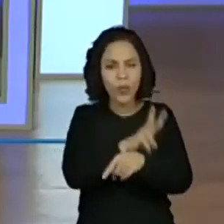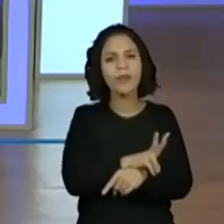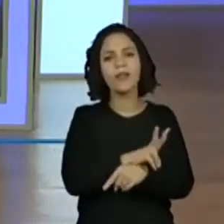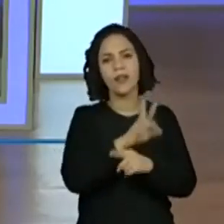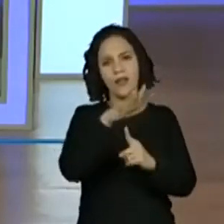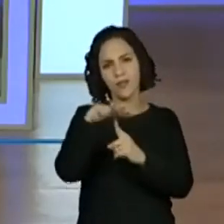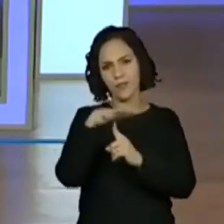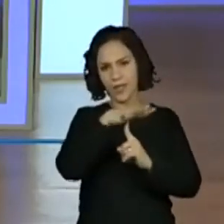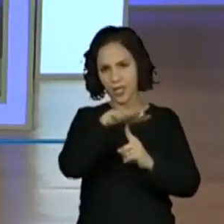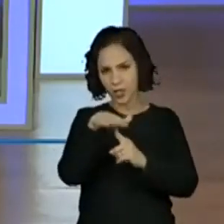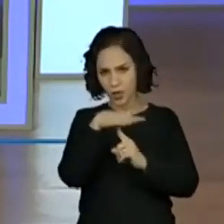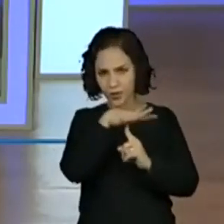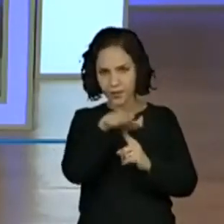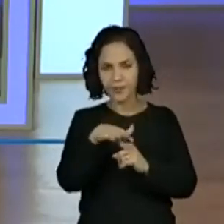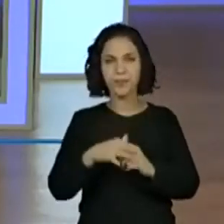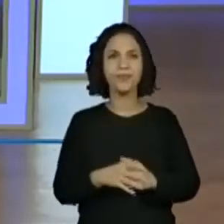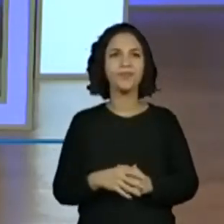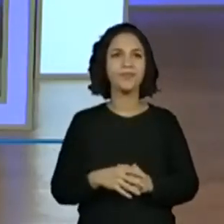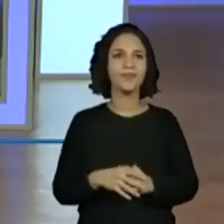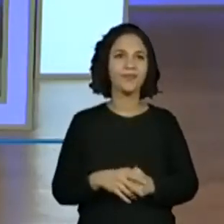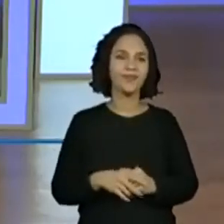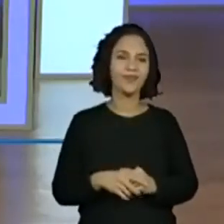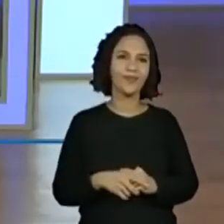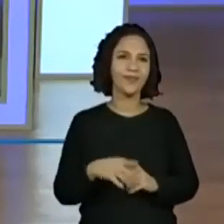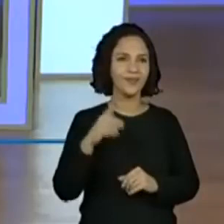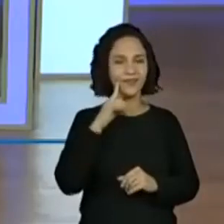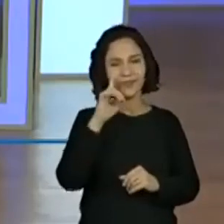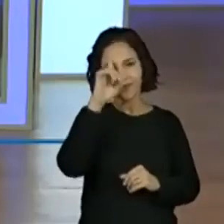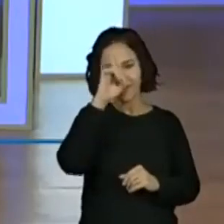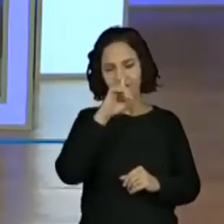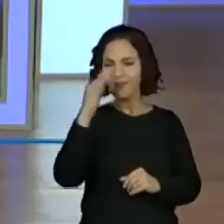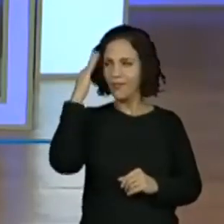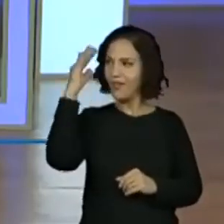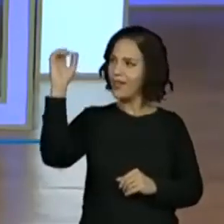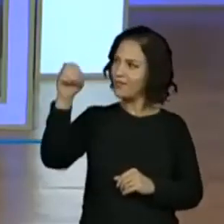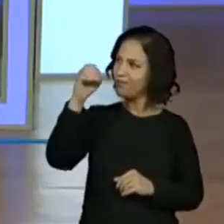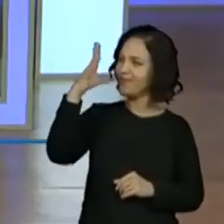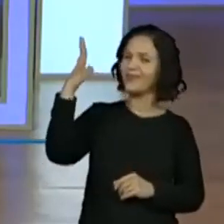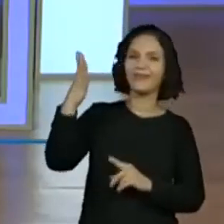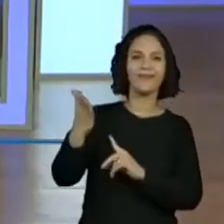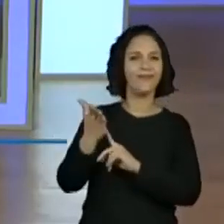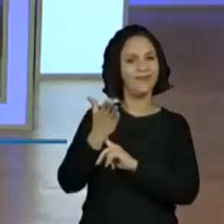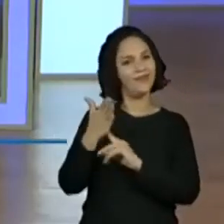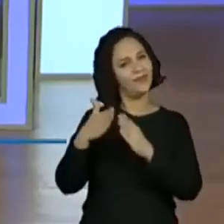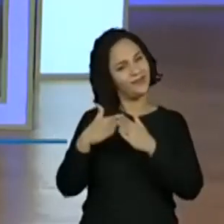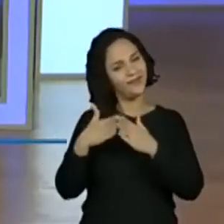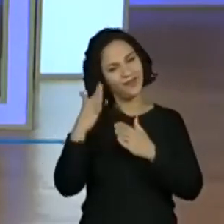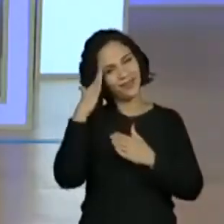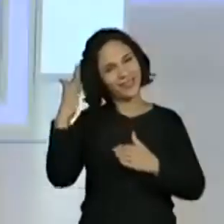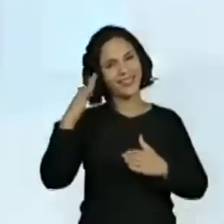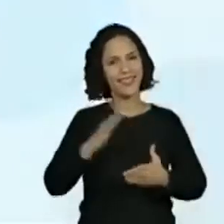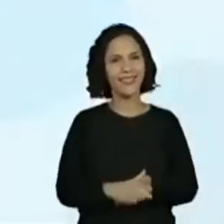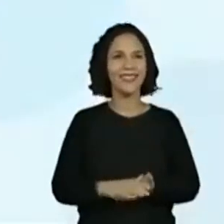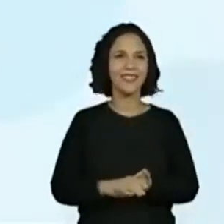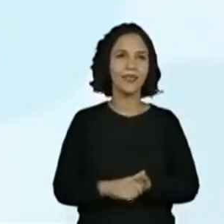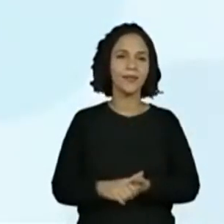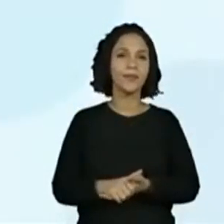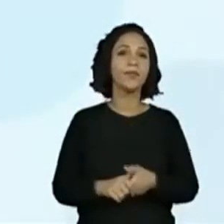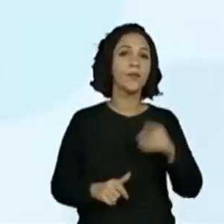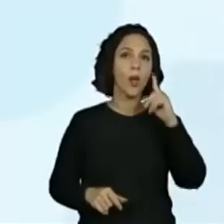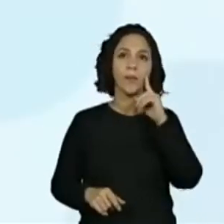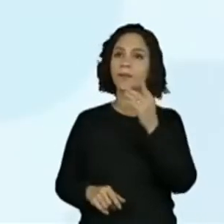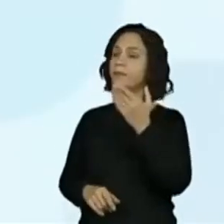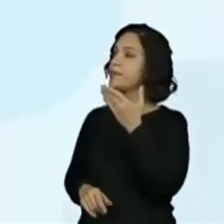está no marca-texto, vou só colocar o amarelinho. Perfeito. Muito obrigada, Oráculo, sempre atento aí nos auxiliando. Preocupação com o